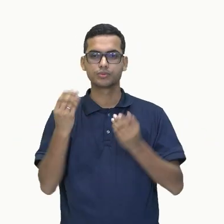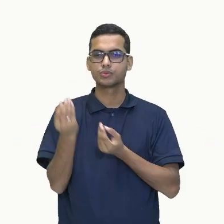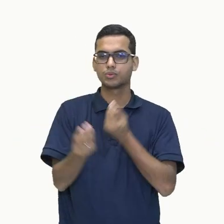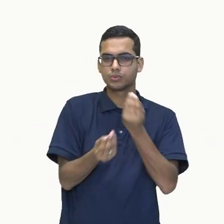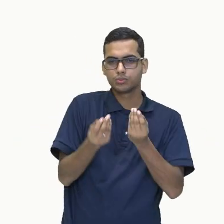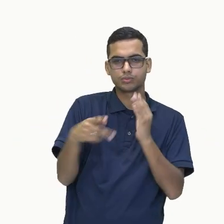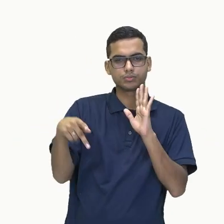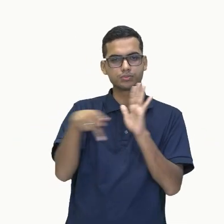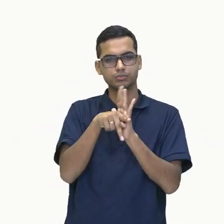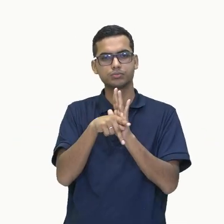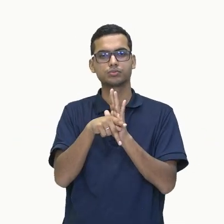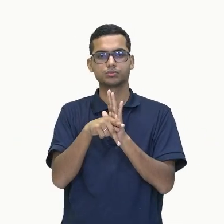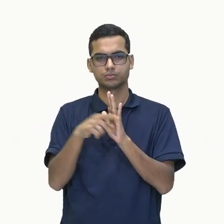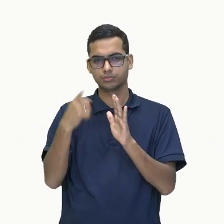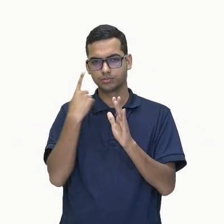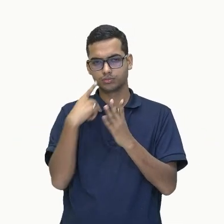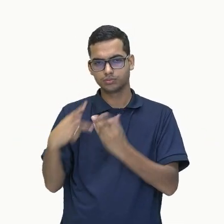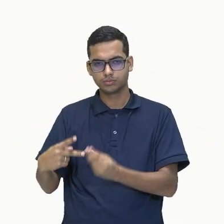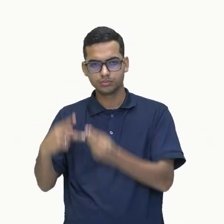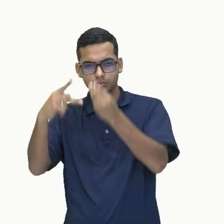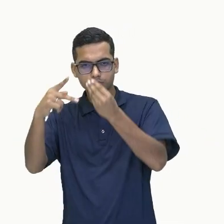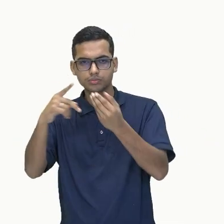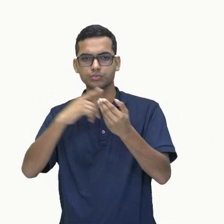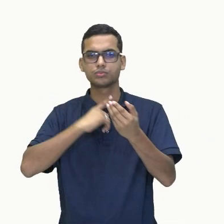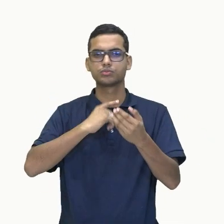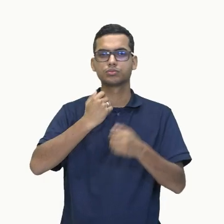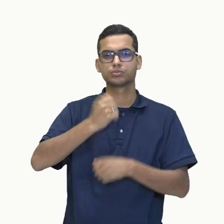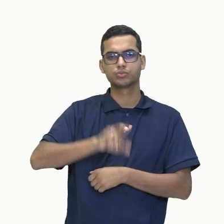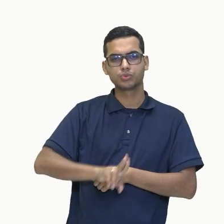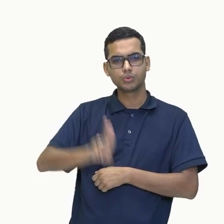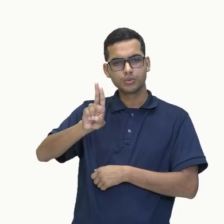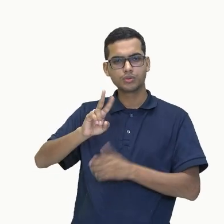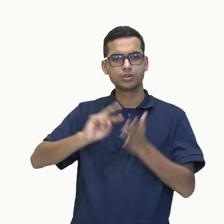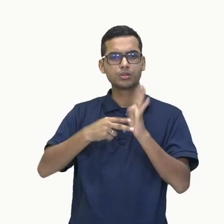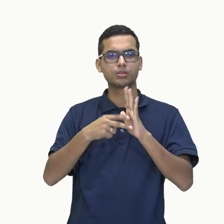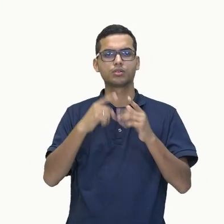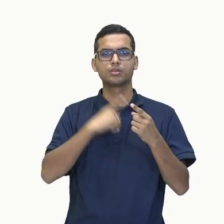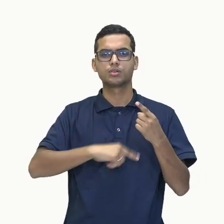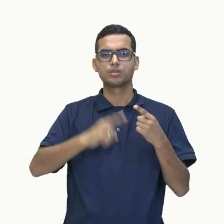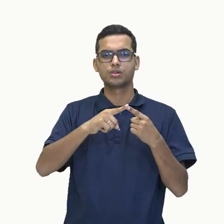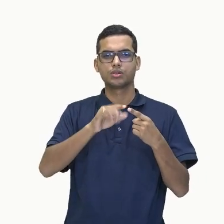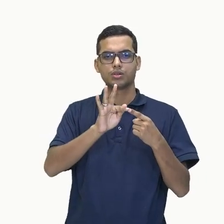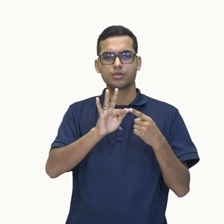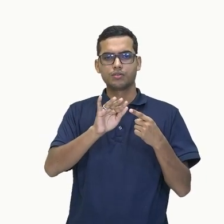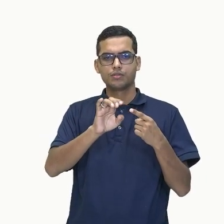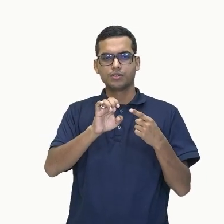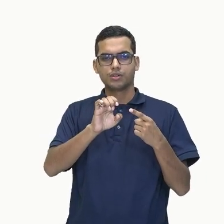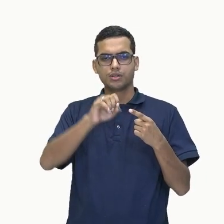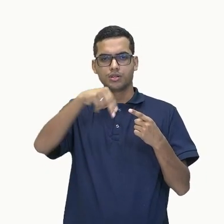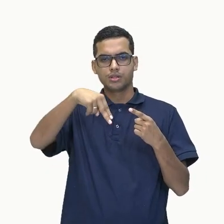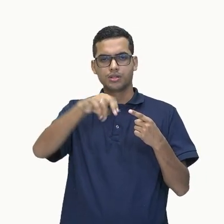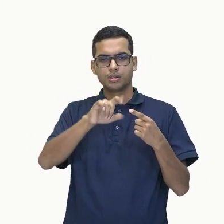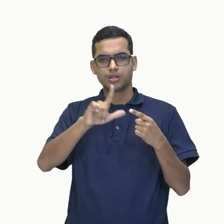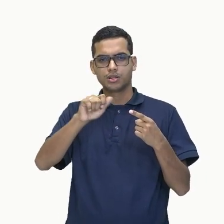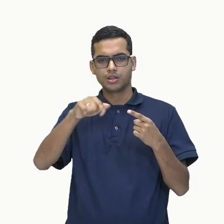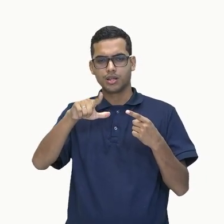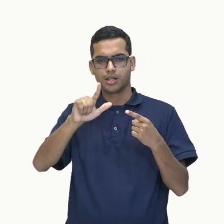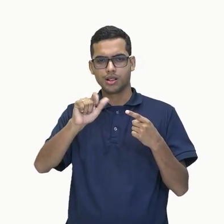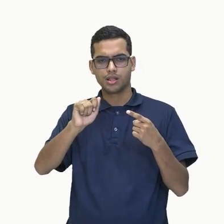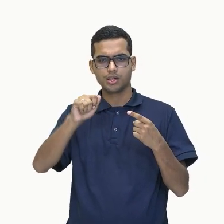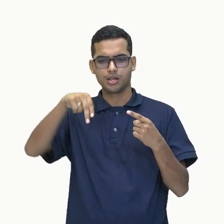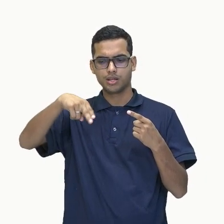O U vai ser o que? A fenilalanina. O C, ou seja, uracila